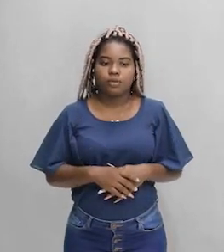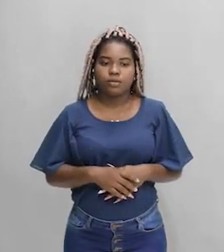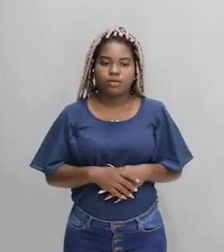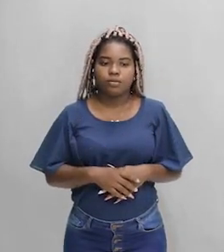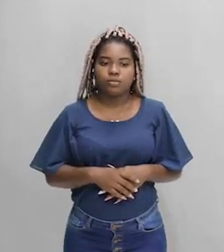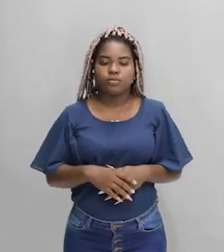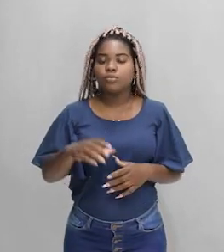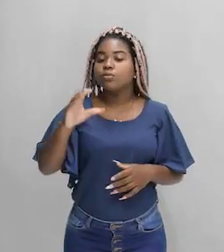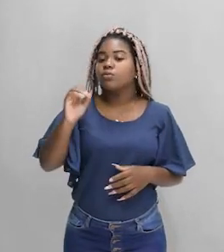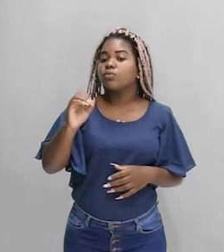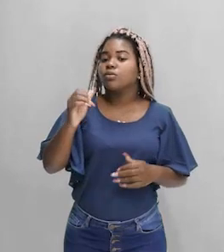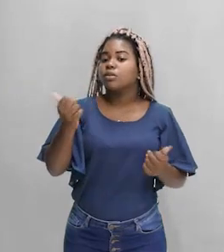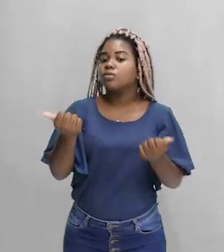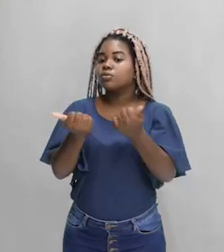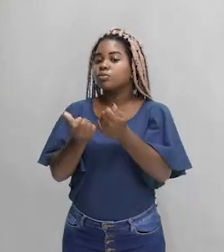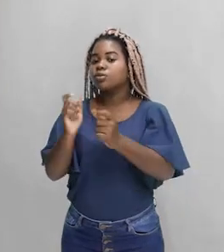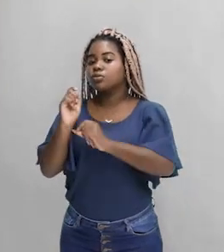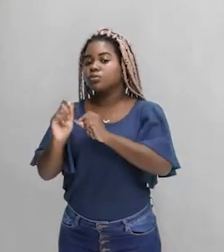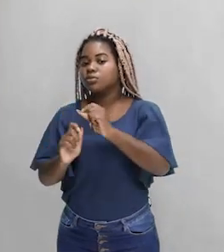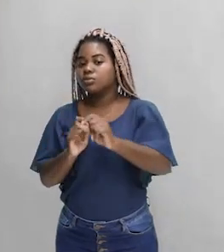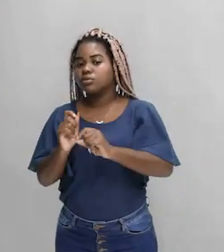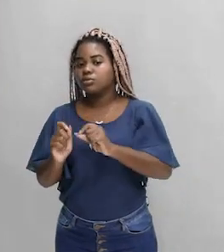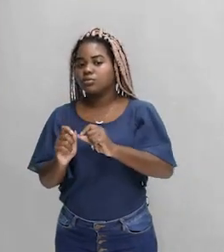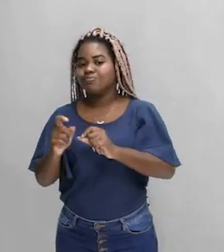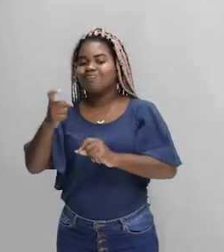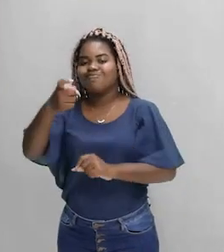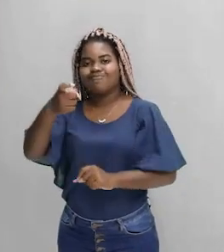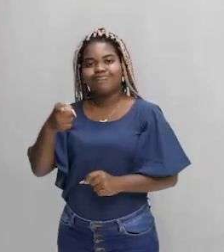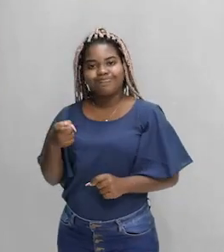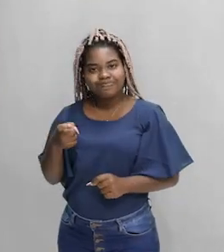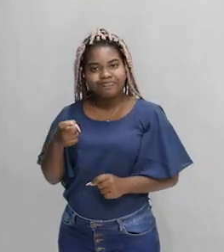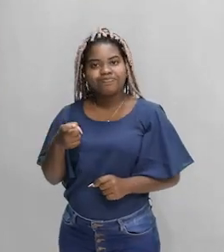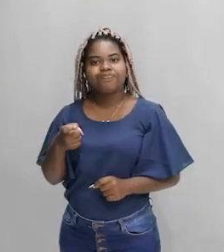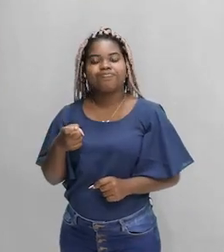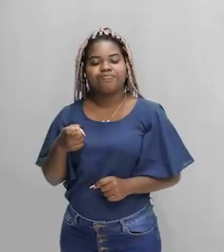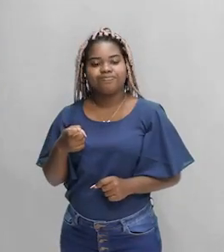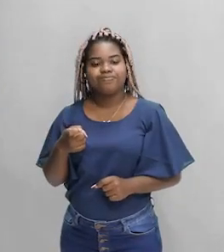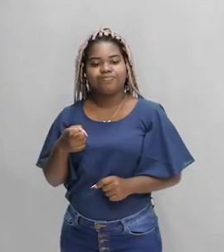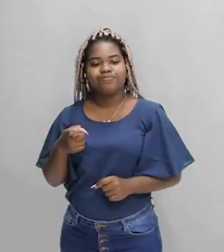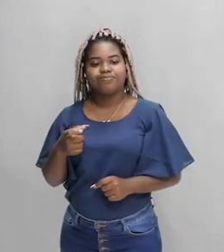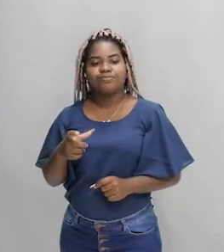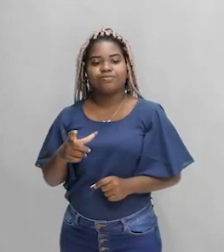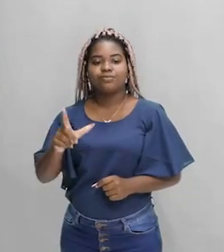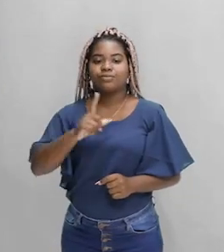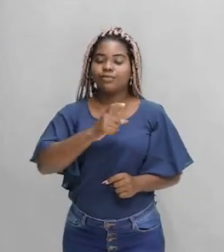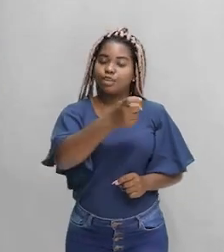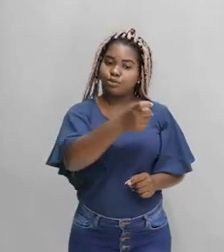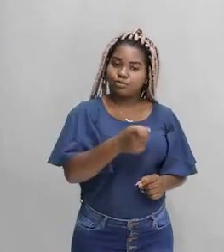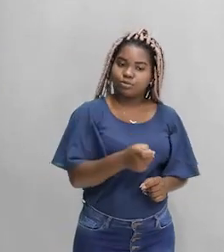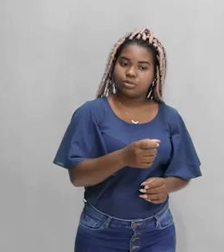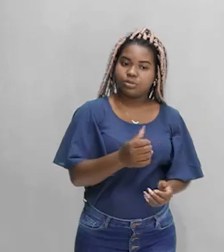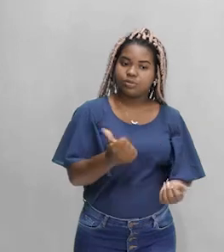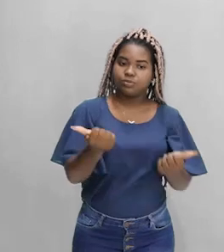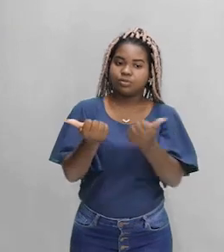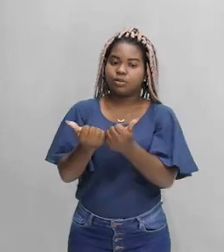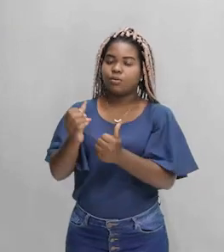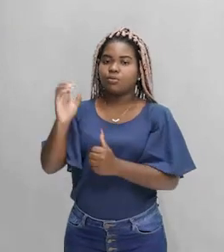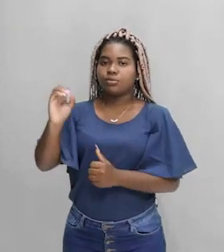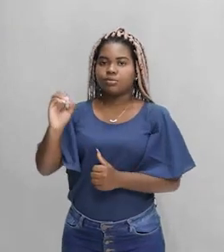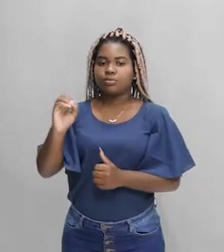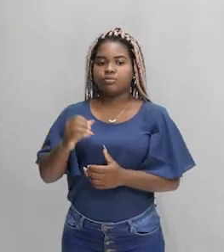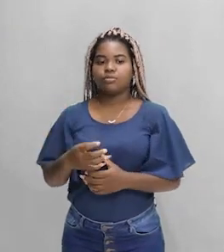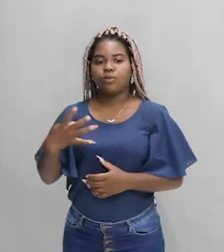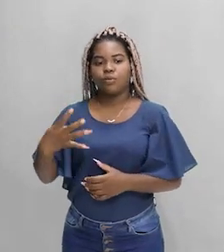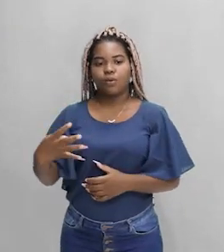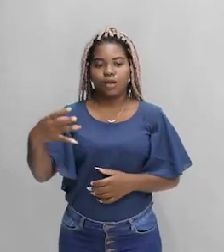no lugar de quem lá na escrita? Está no lugar do x. Então, aonde apareceu o x, eu vou colocar quem? O zero. Olha só como